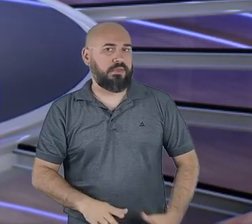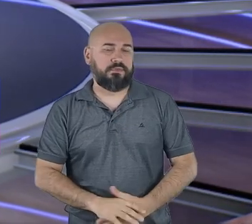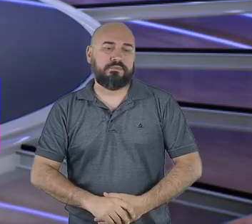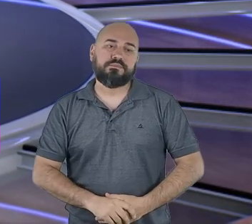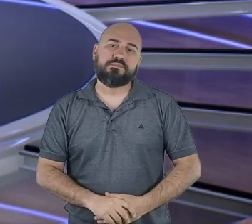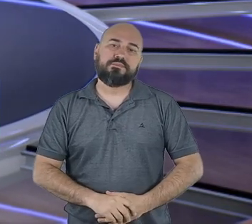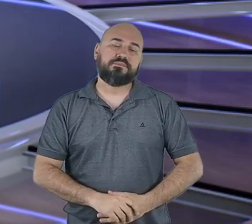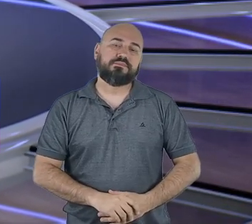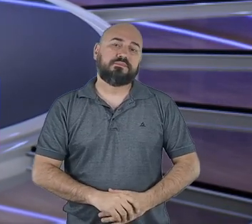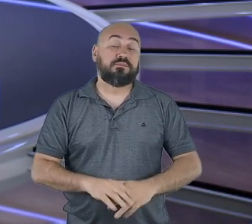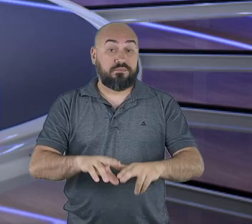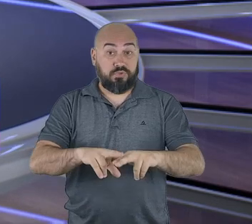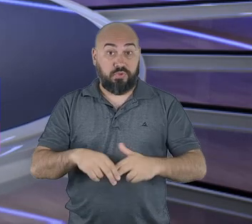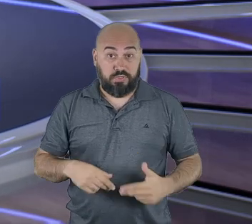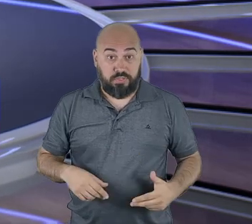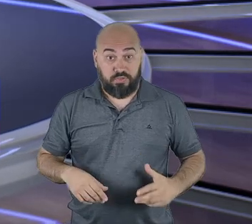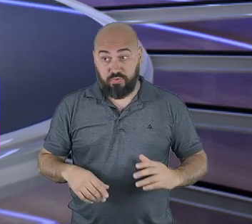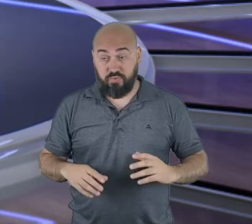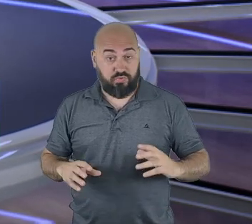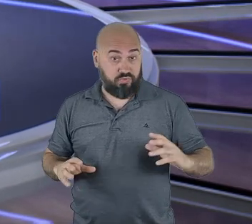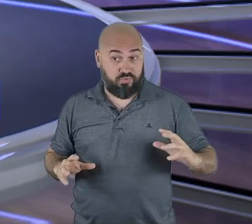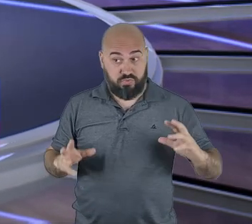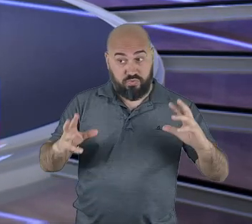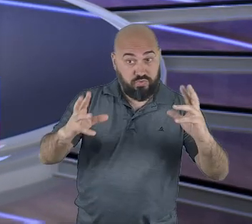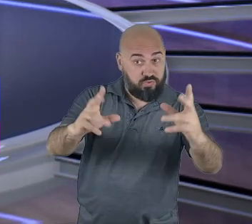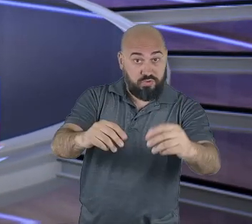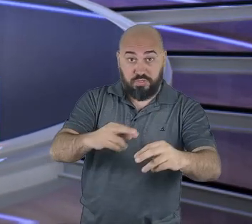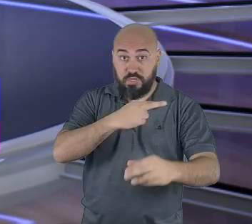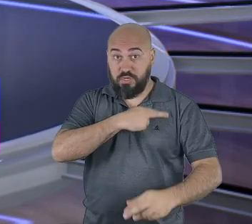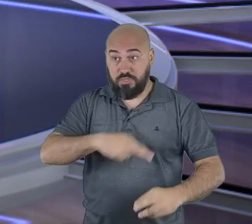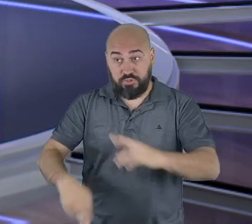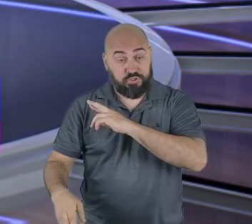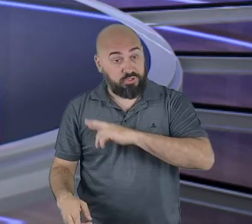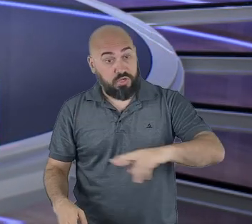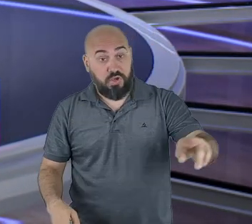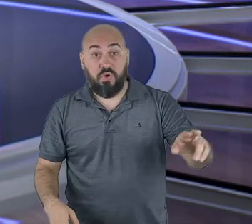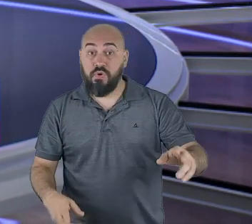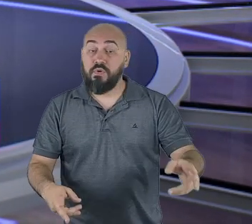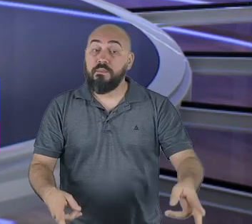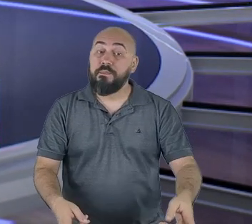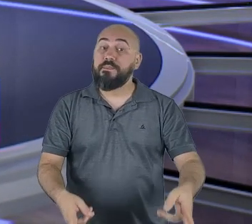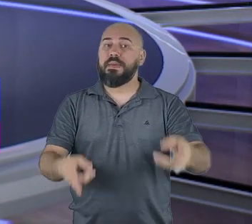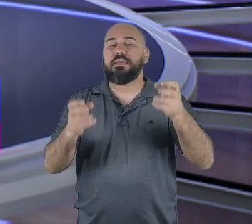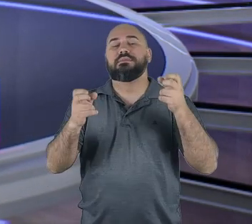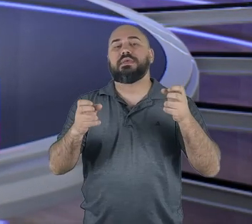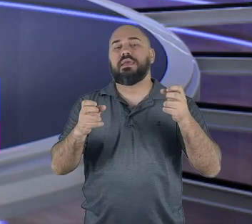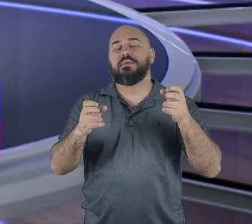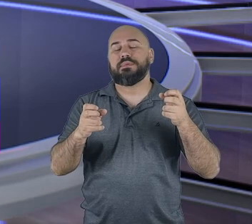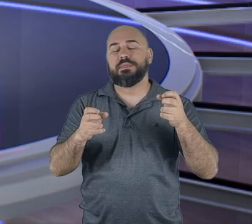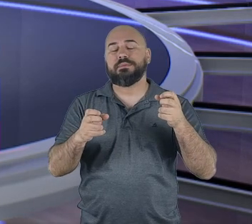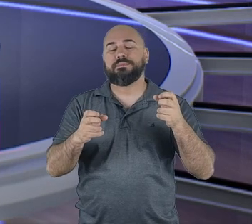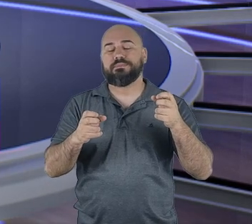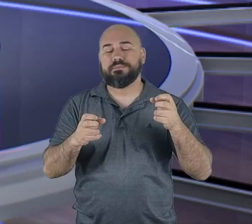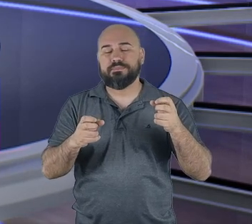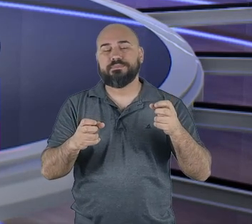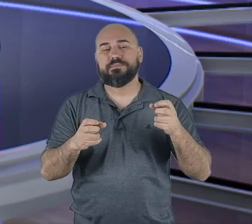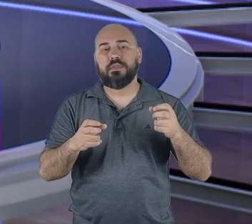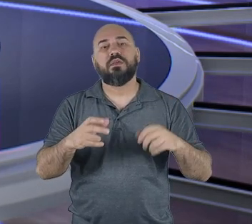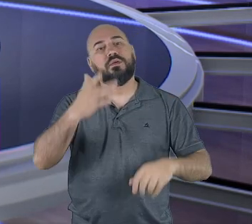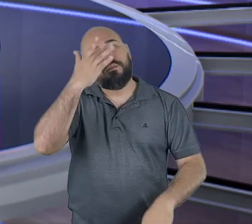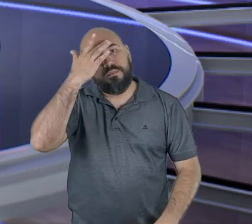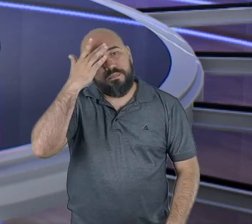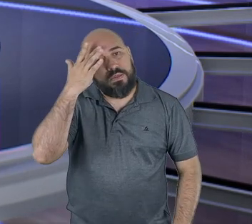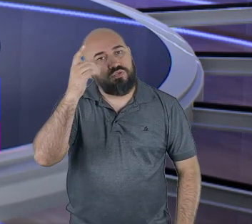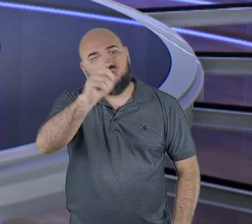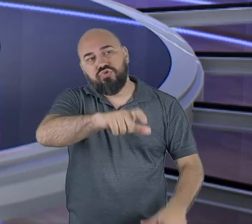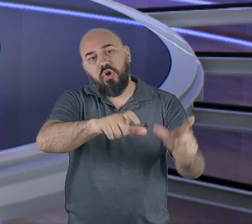percebe basicamente em todas as religiões e visões de mundo. É por isso que muitas pessoas,